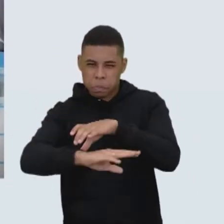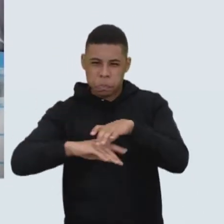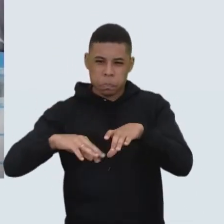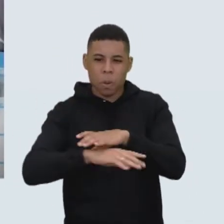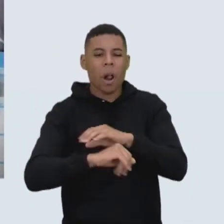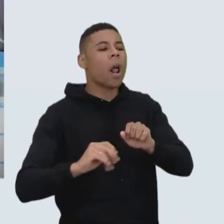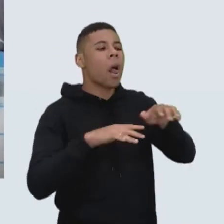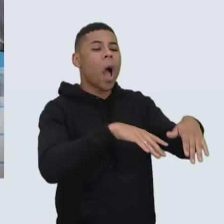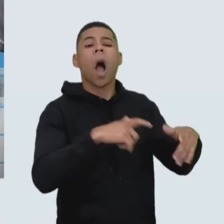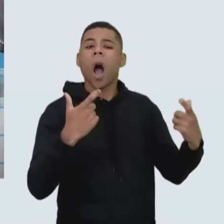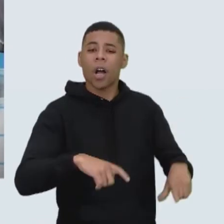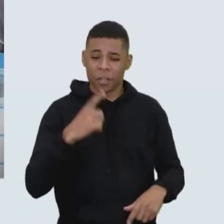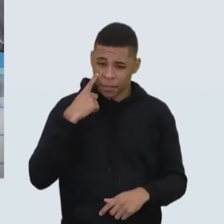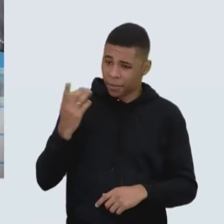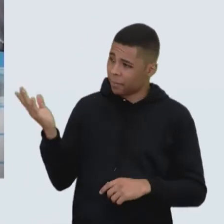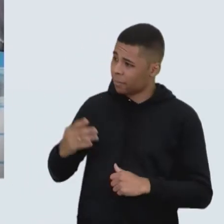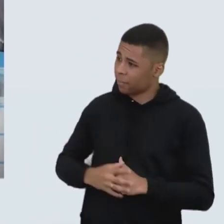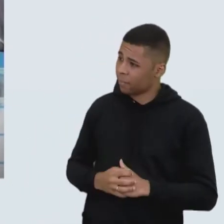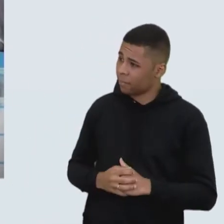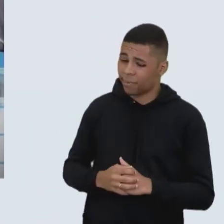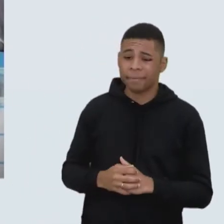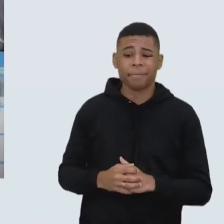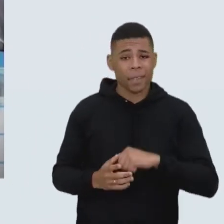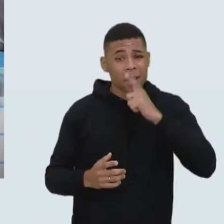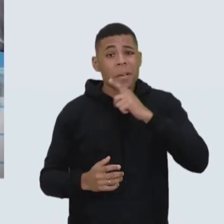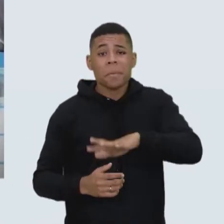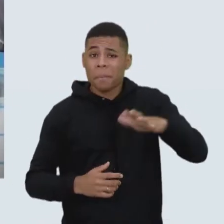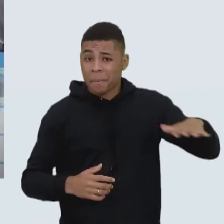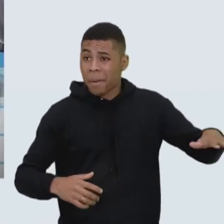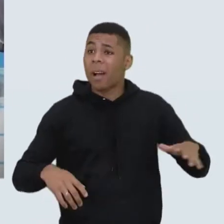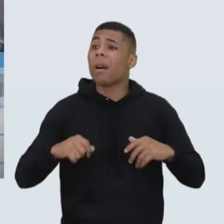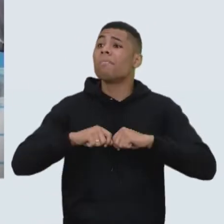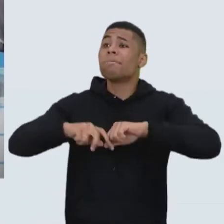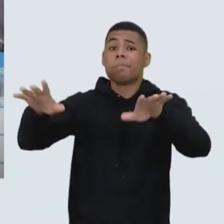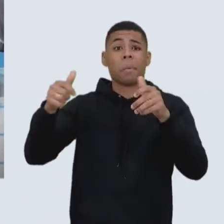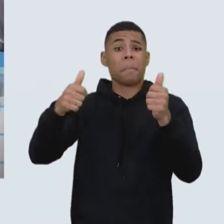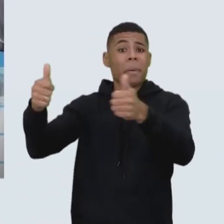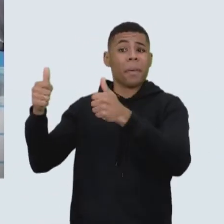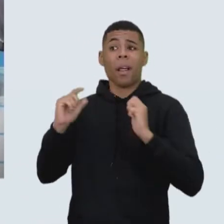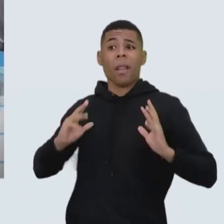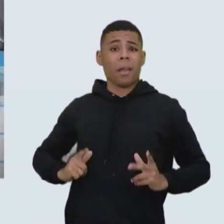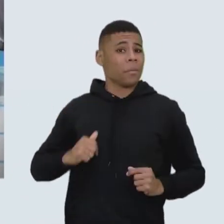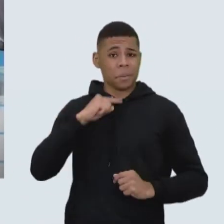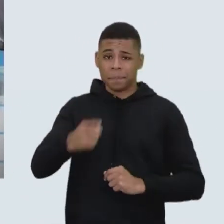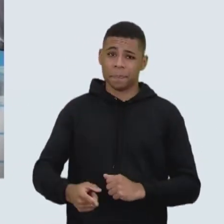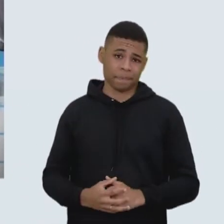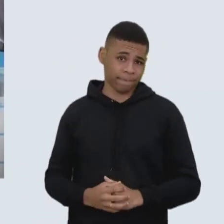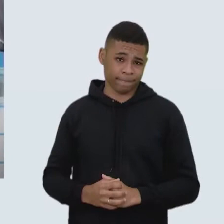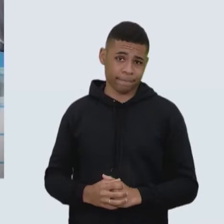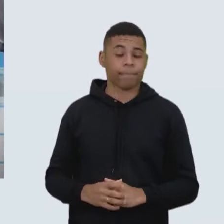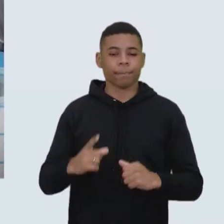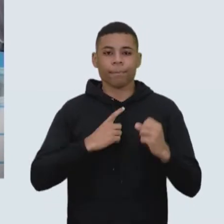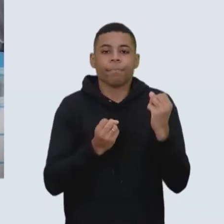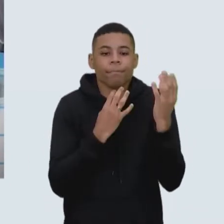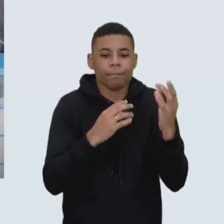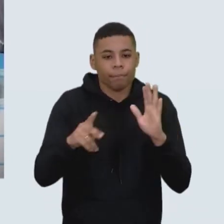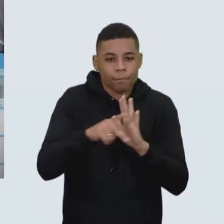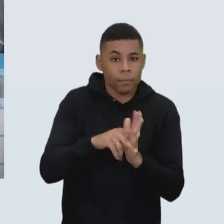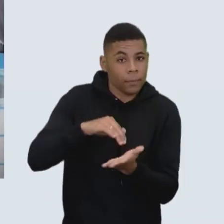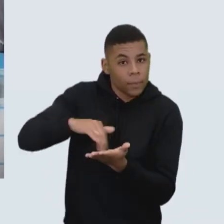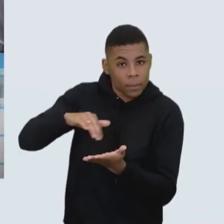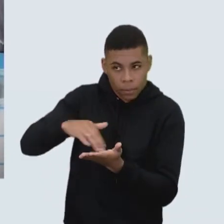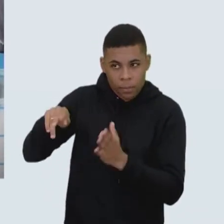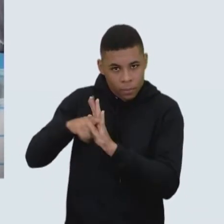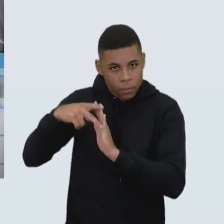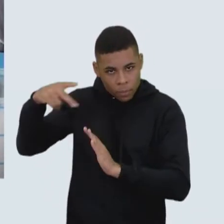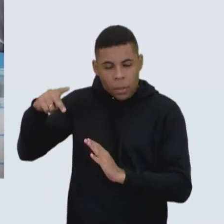nos corpos d'água, o que diminui ainda mais a disponibilidade dos recursos hídricos. Dados da Secretaria de Recursos Hídricos do